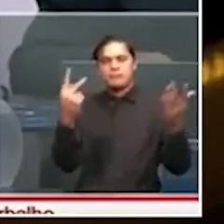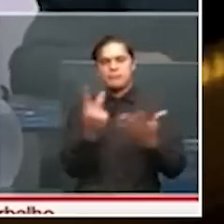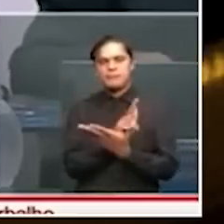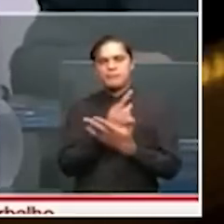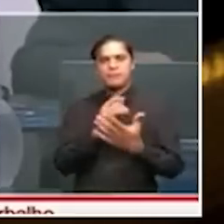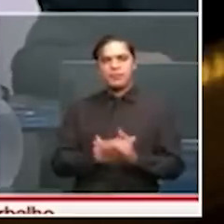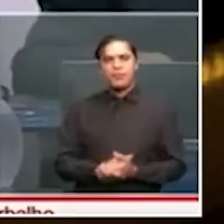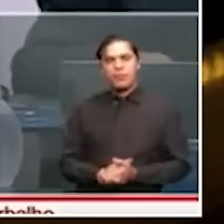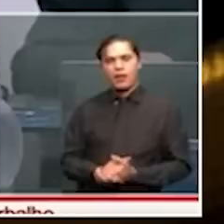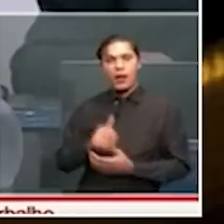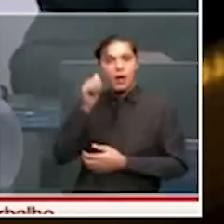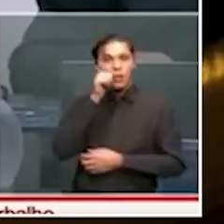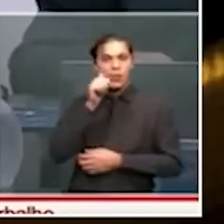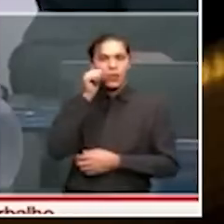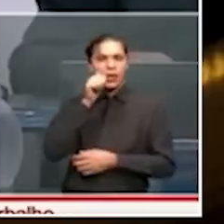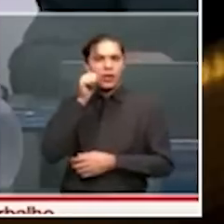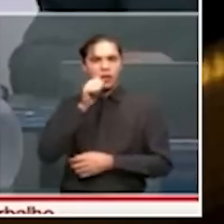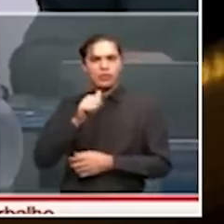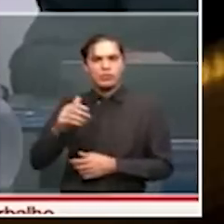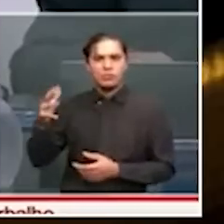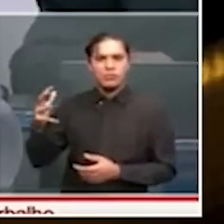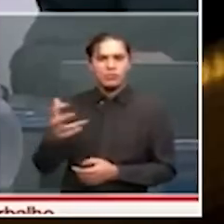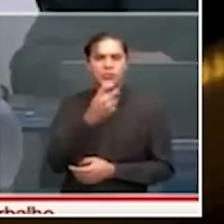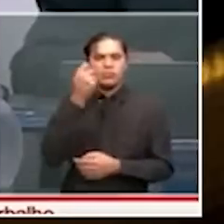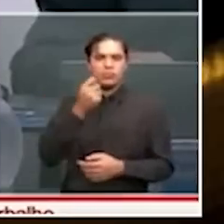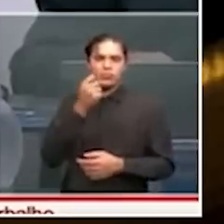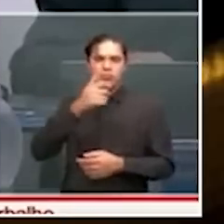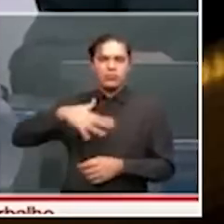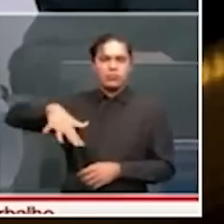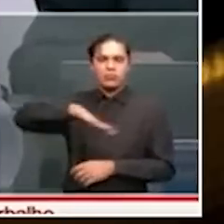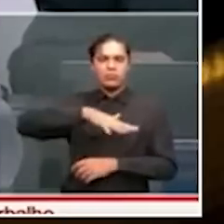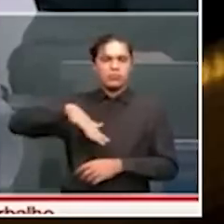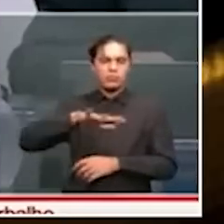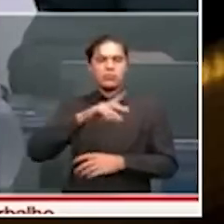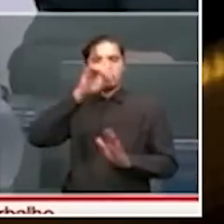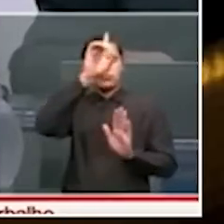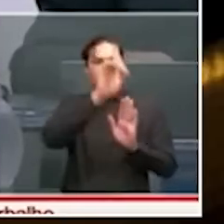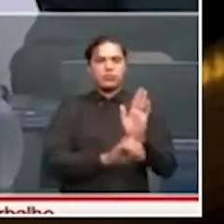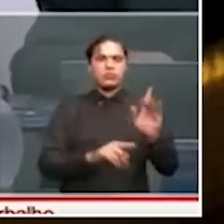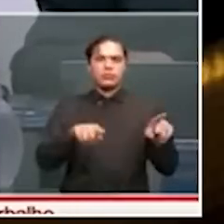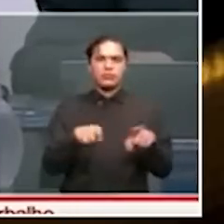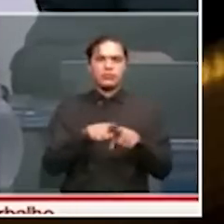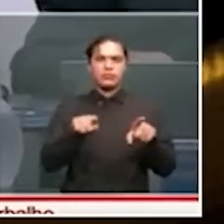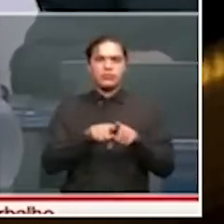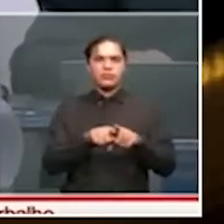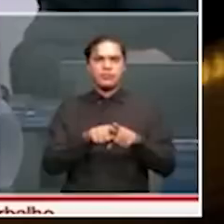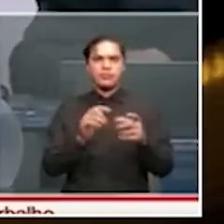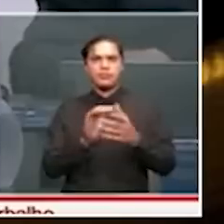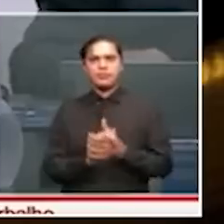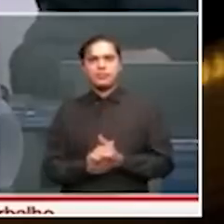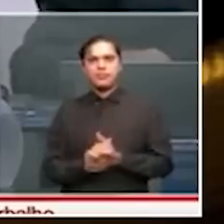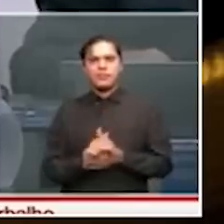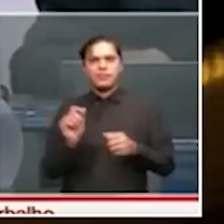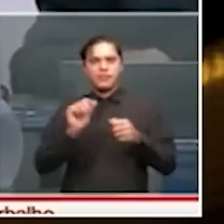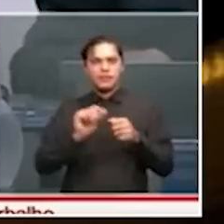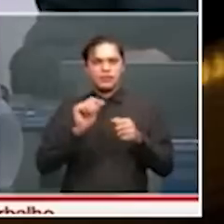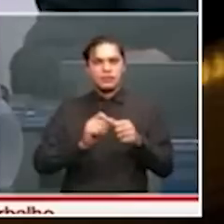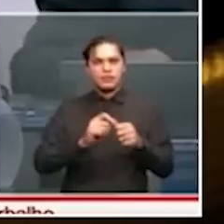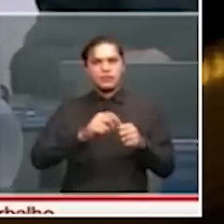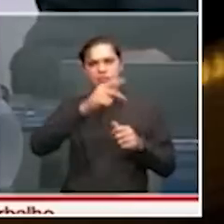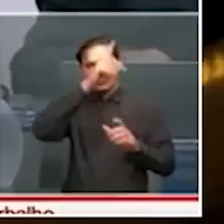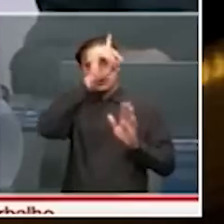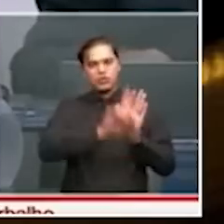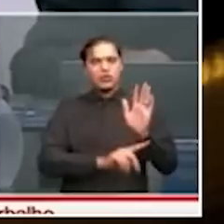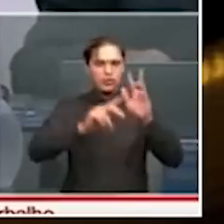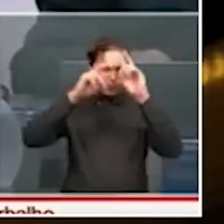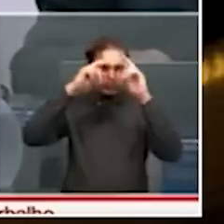foi muito perseguida, porque, aliás, eu acho que eu estava aqui no Sem Filtro, acho que foi numa quarta-feira isso, a gente comentou,